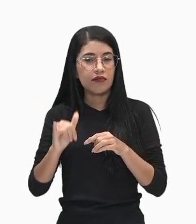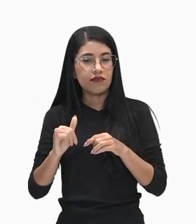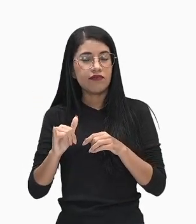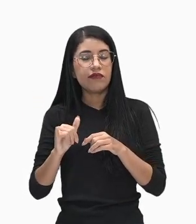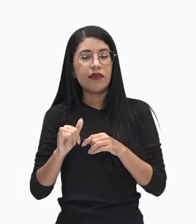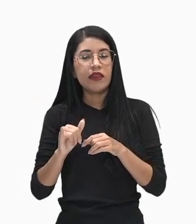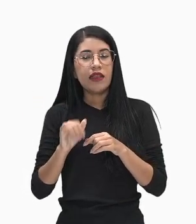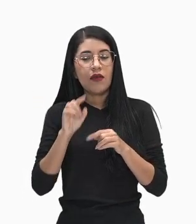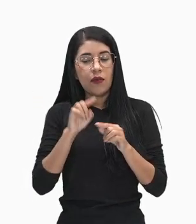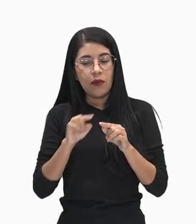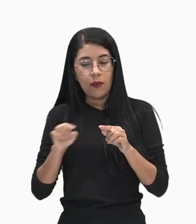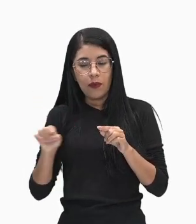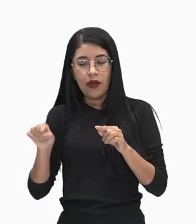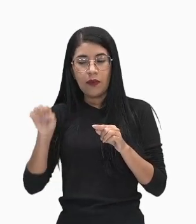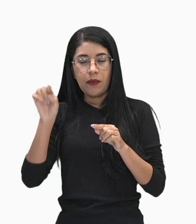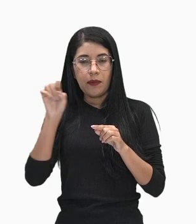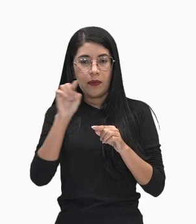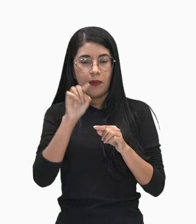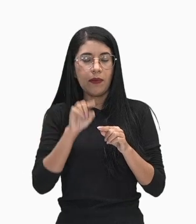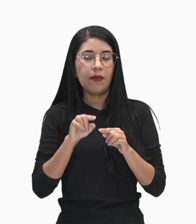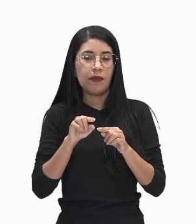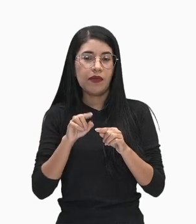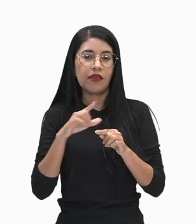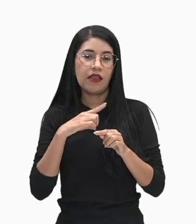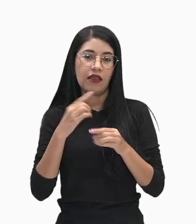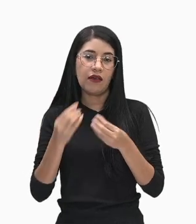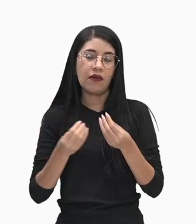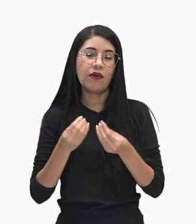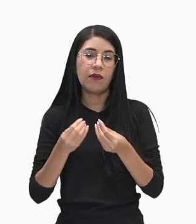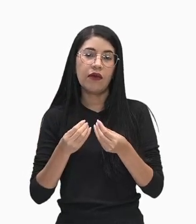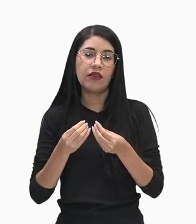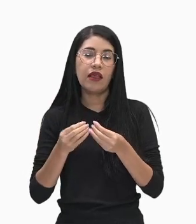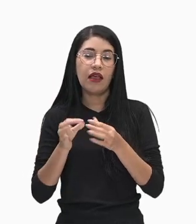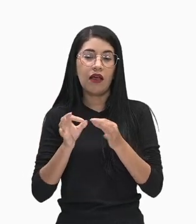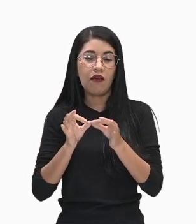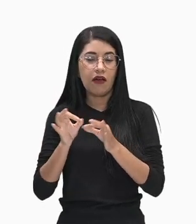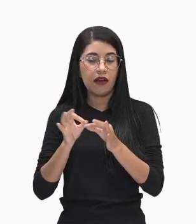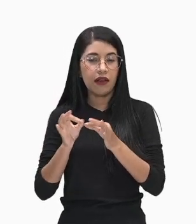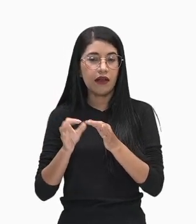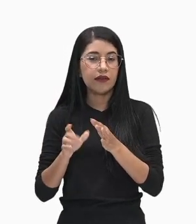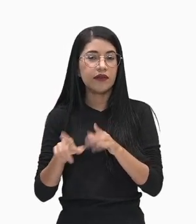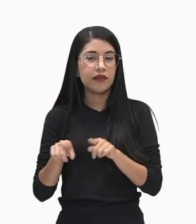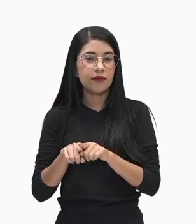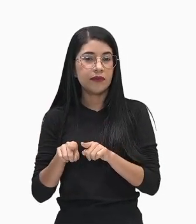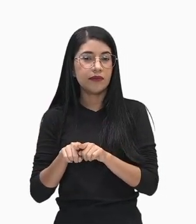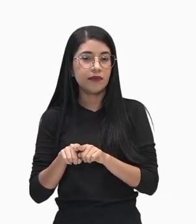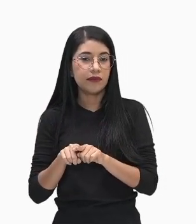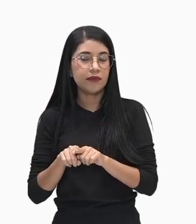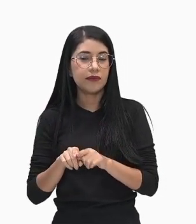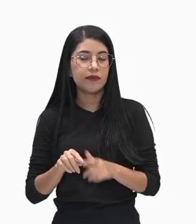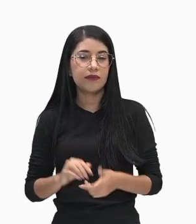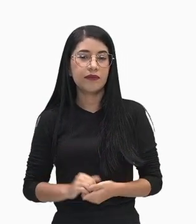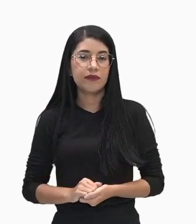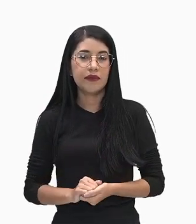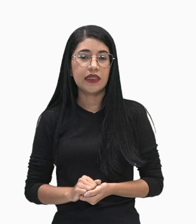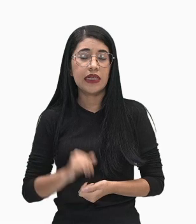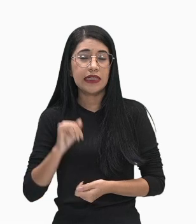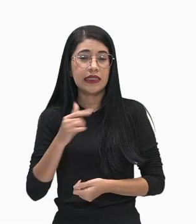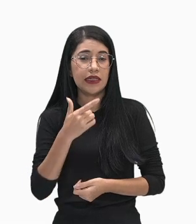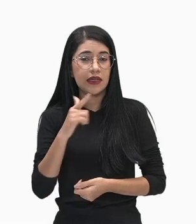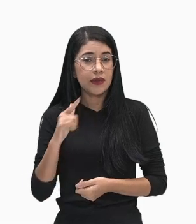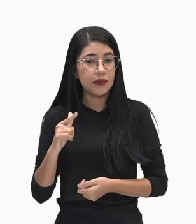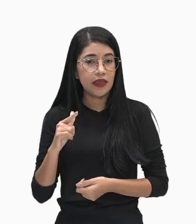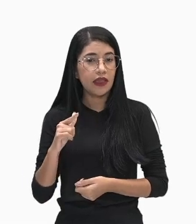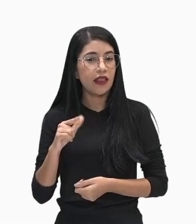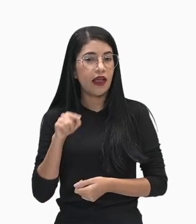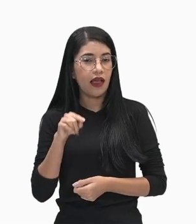determinada direção e sentido, tá, pessoal? É um movimento ordenado, tá bom? Sem a bateria, o movimento das